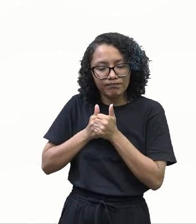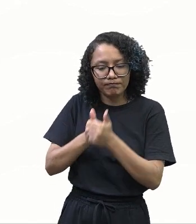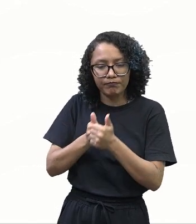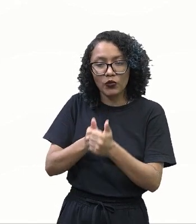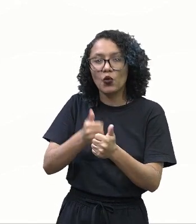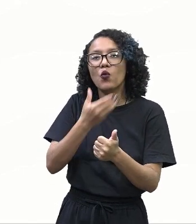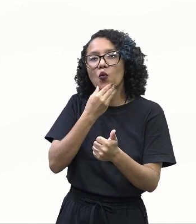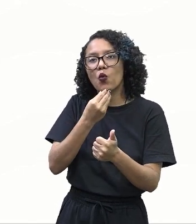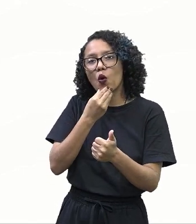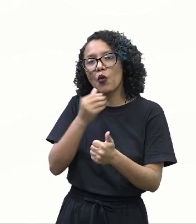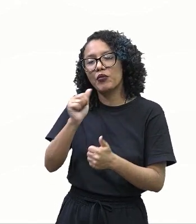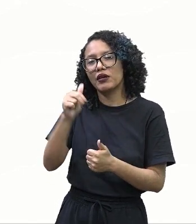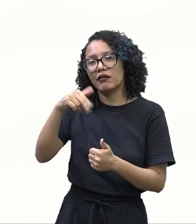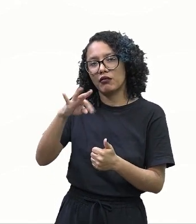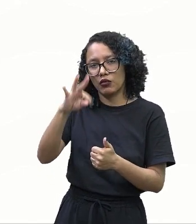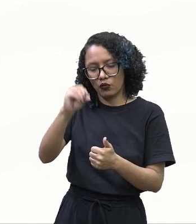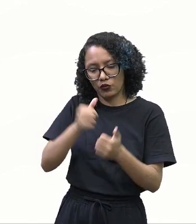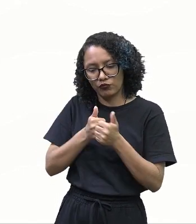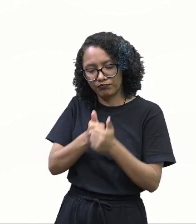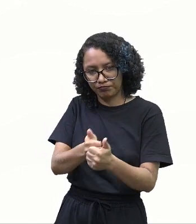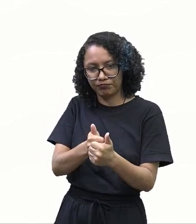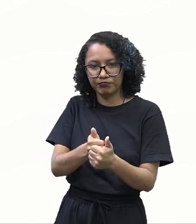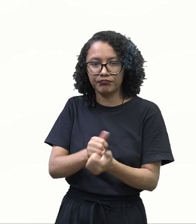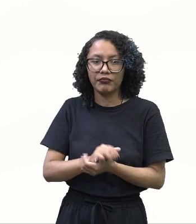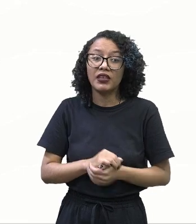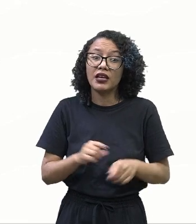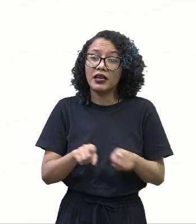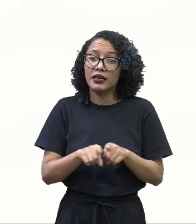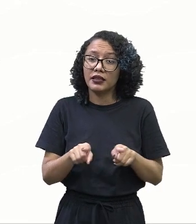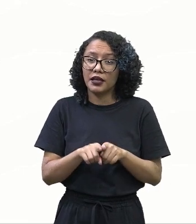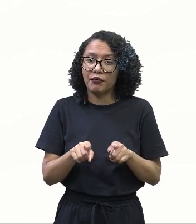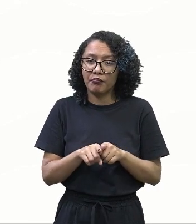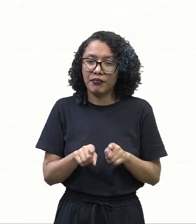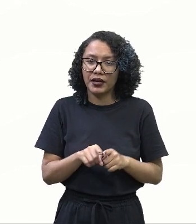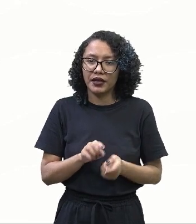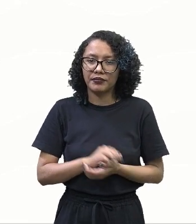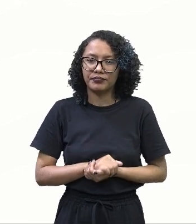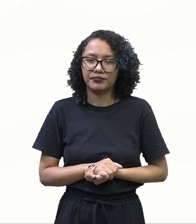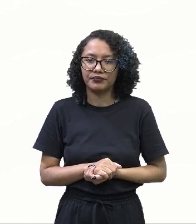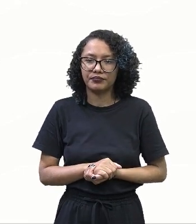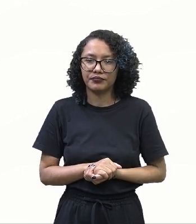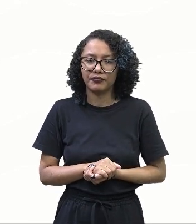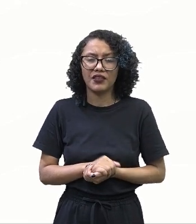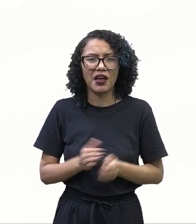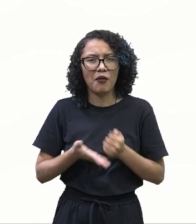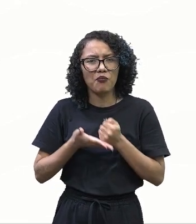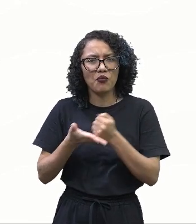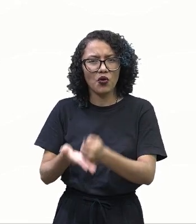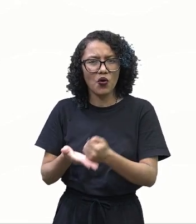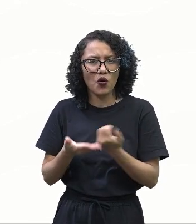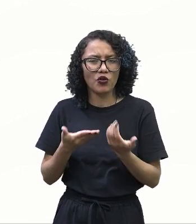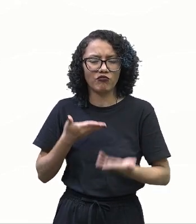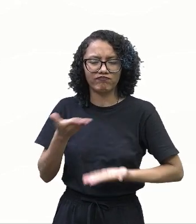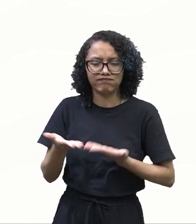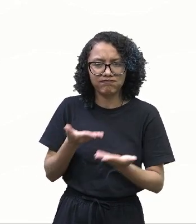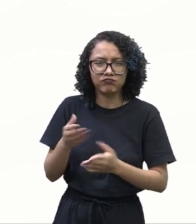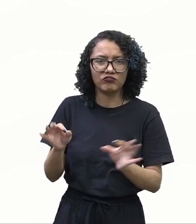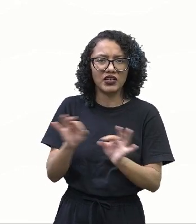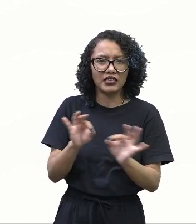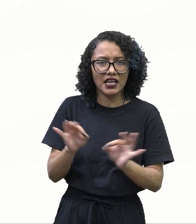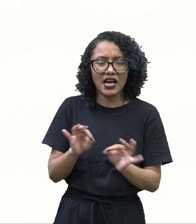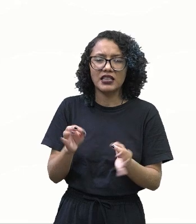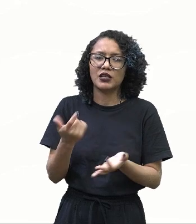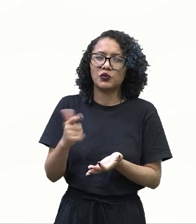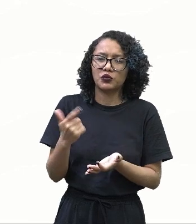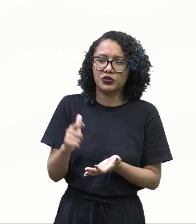Conselheiro. Eles também criticavam a República, além dessa falta de apoio, de assistência à